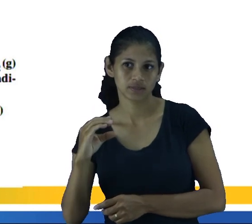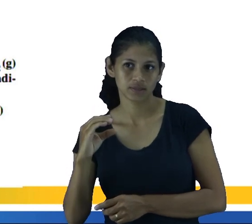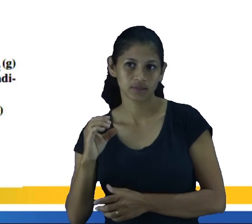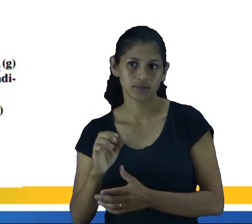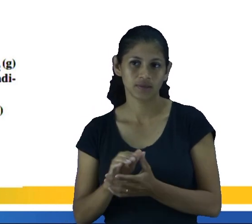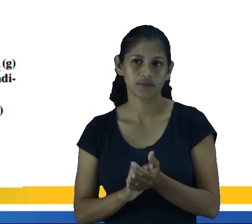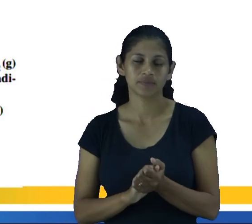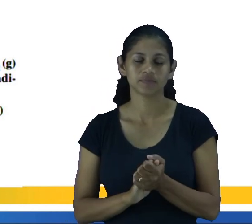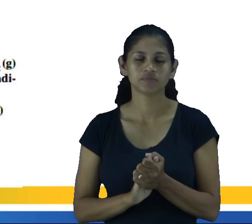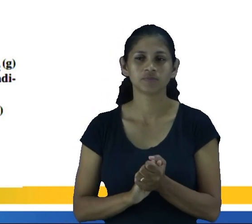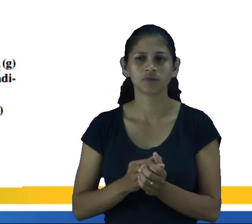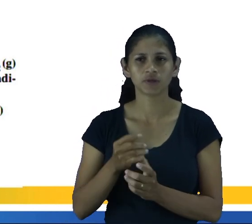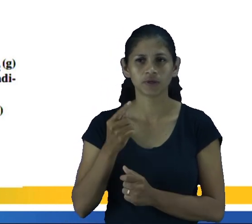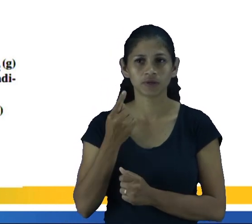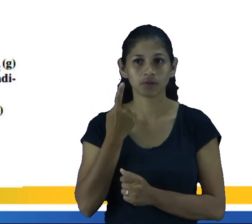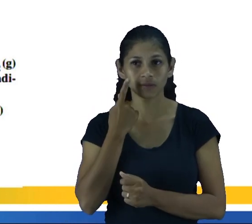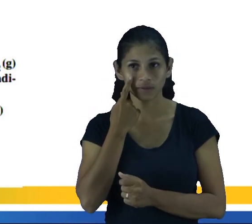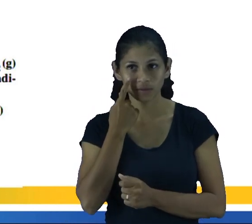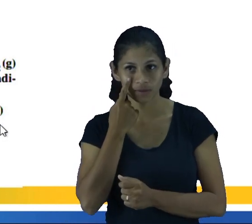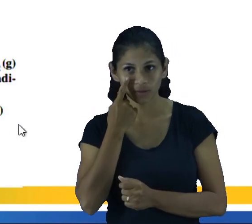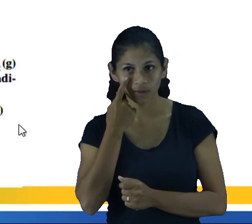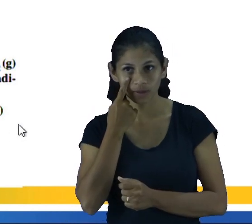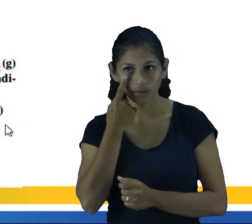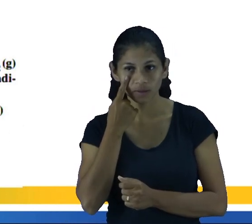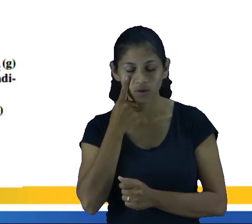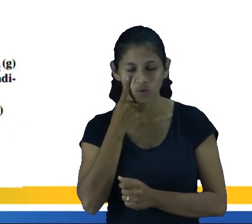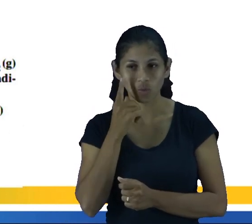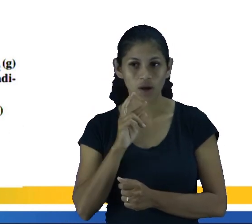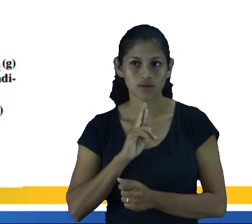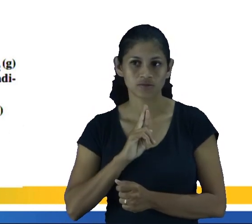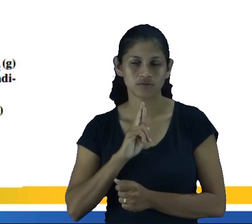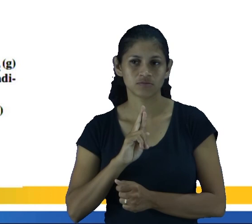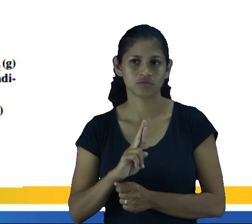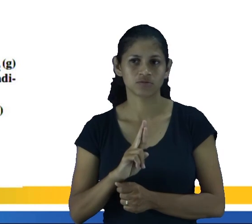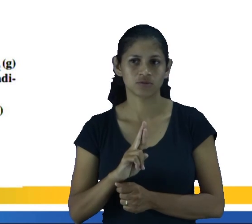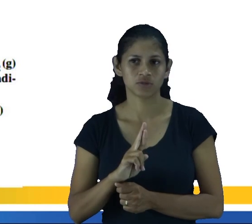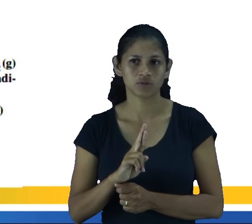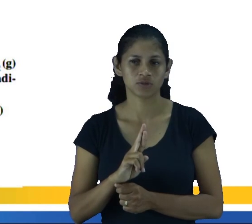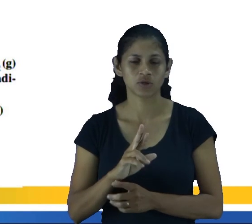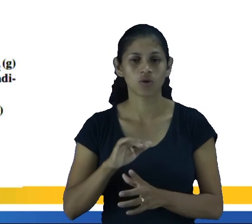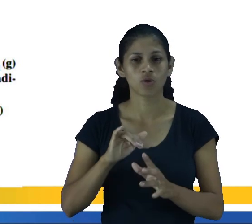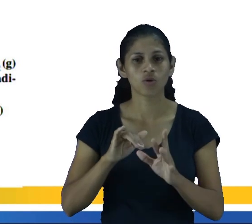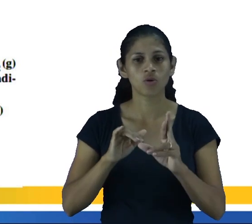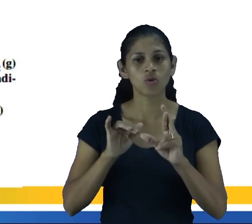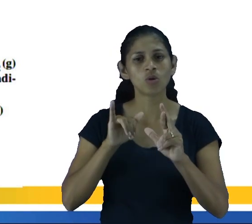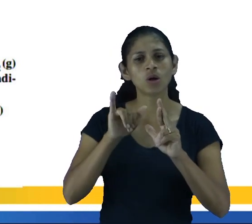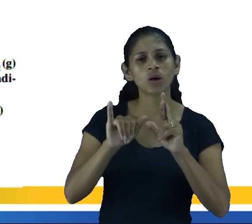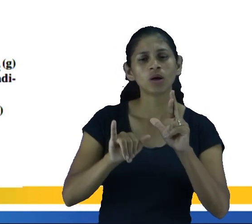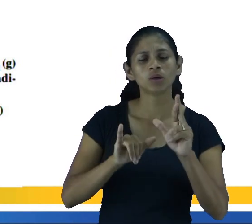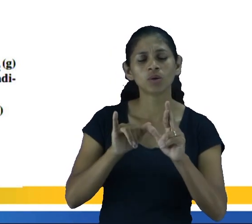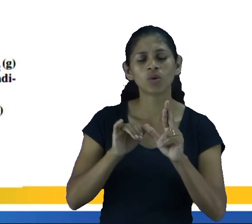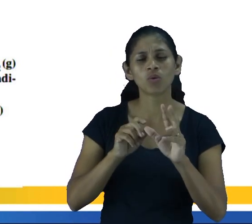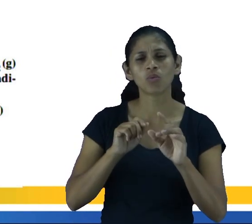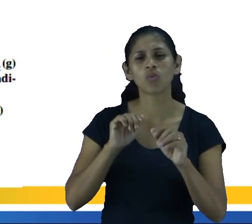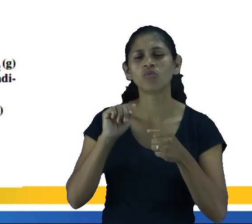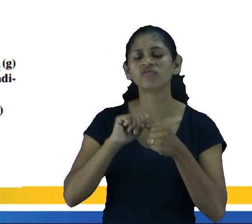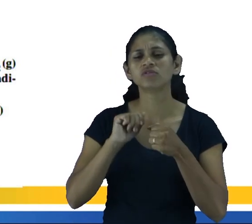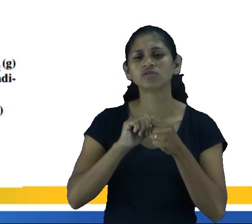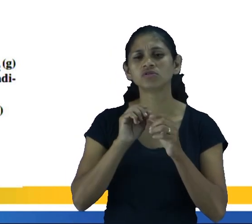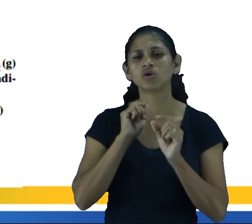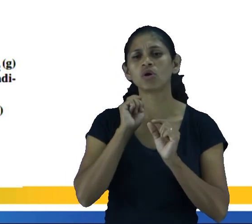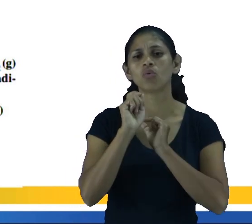o H2SO4, a gente teve essa reação, né? Então, essa reação, ela vai produzir o quê? O sulfato